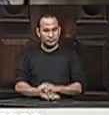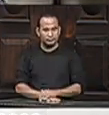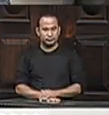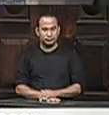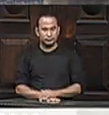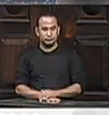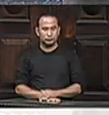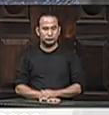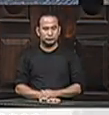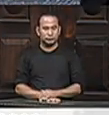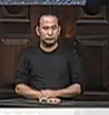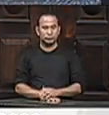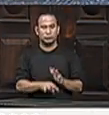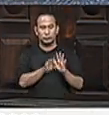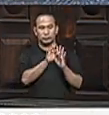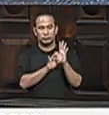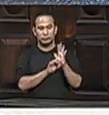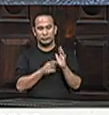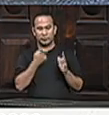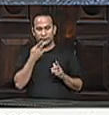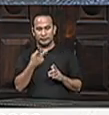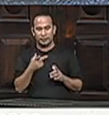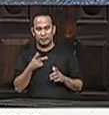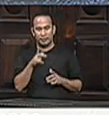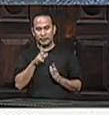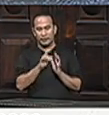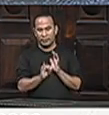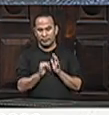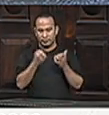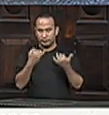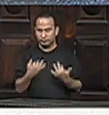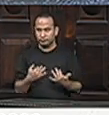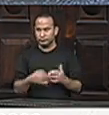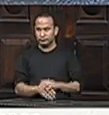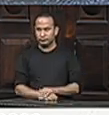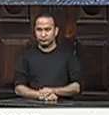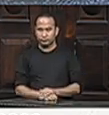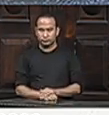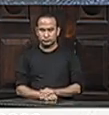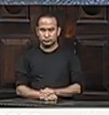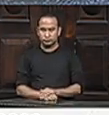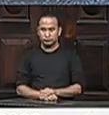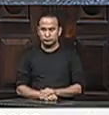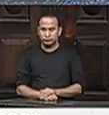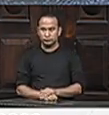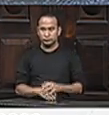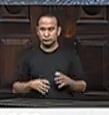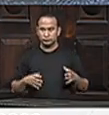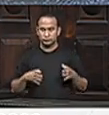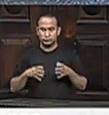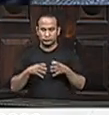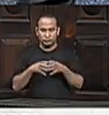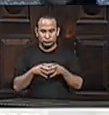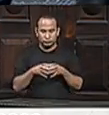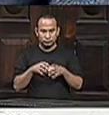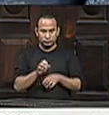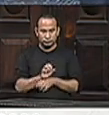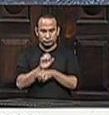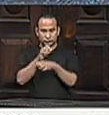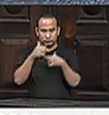você burlar a representação trabalhista. Eu queria ler, eu tenho certeza que todos os senhores deputados já